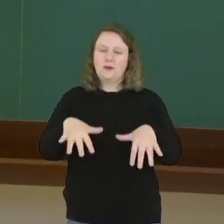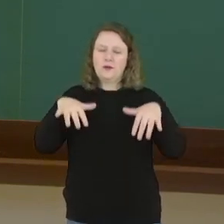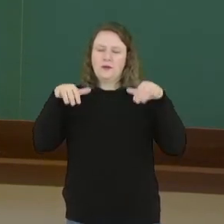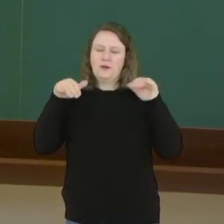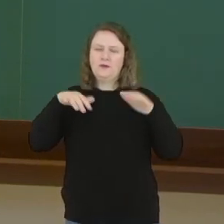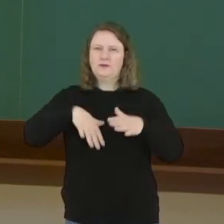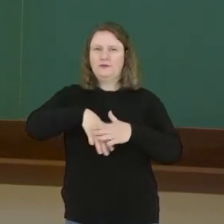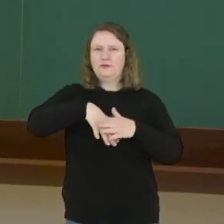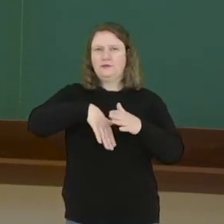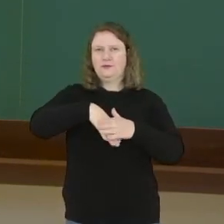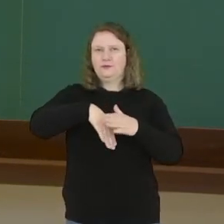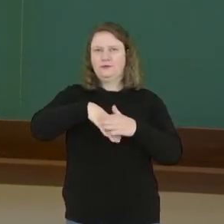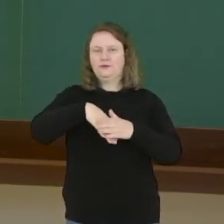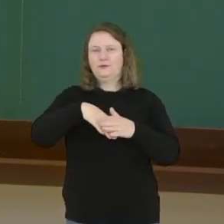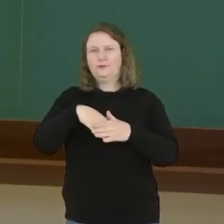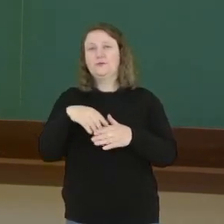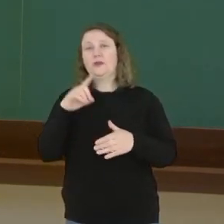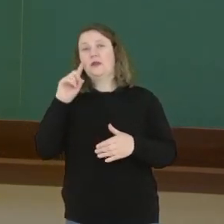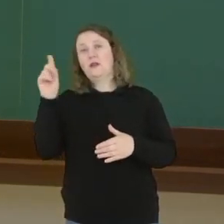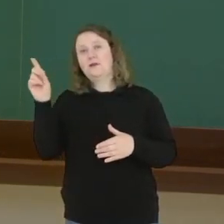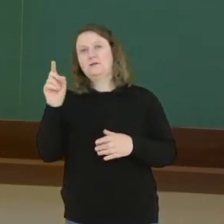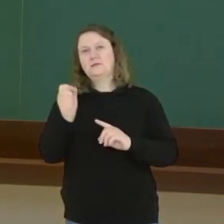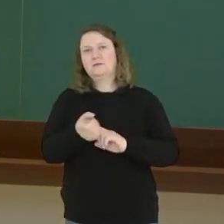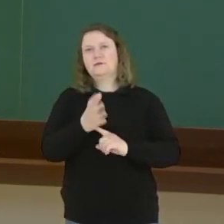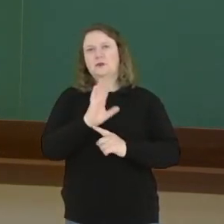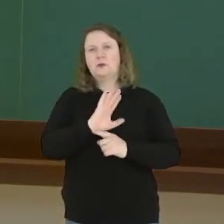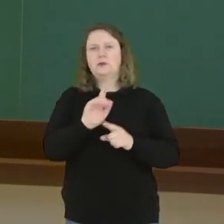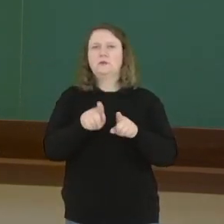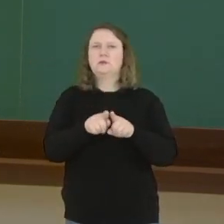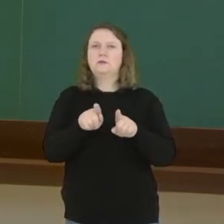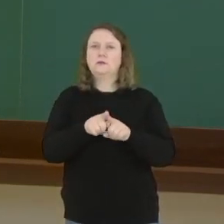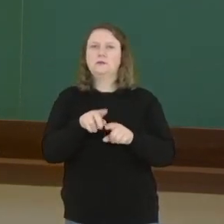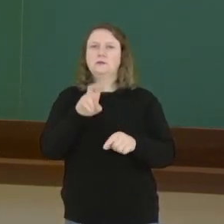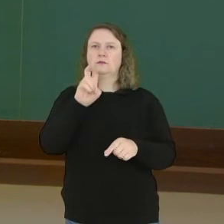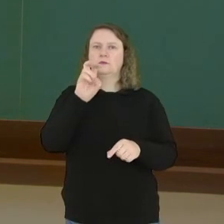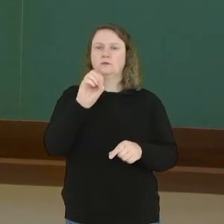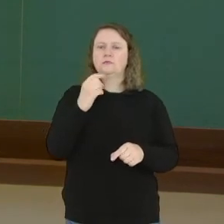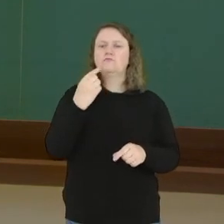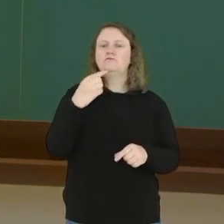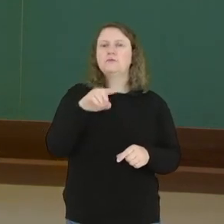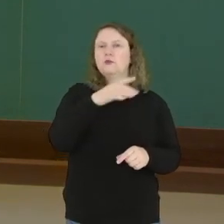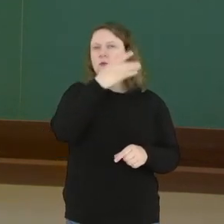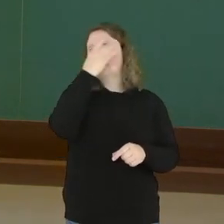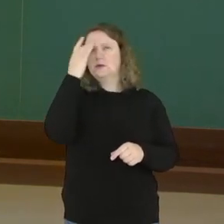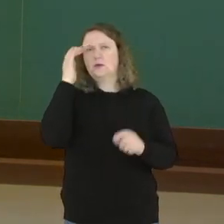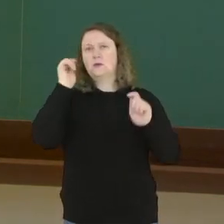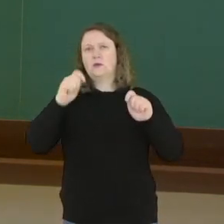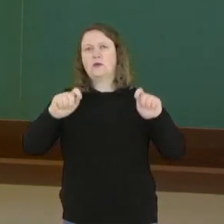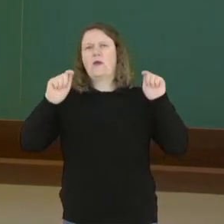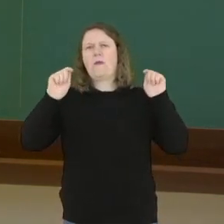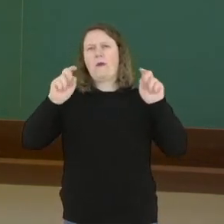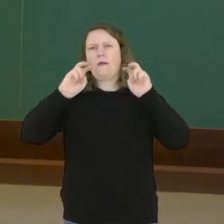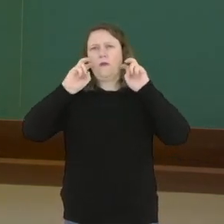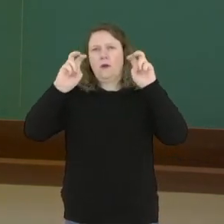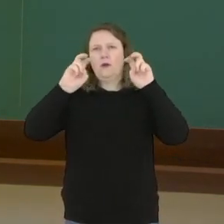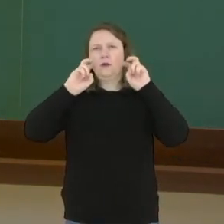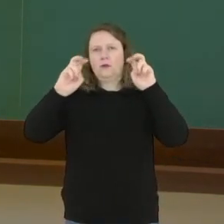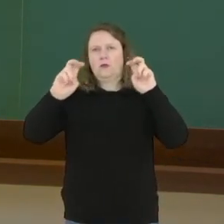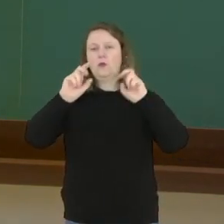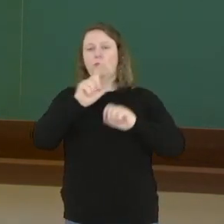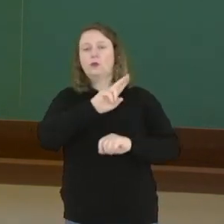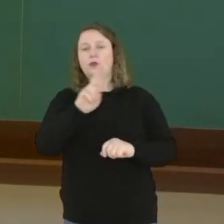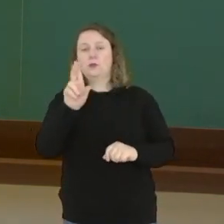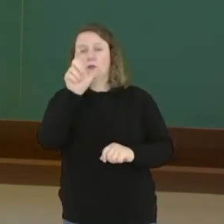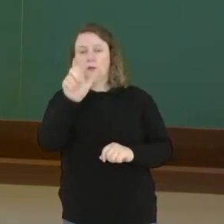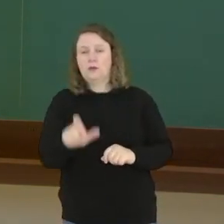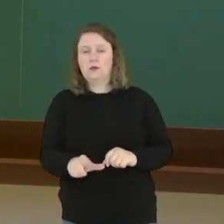o anfiteatro Flaviano, 50 mil romanos gritando o nome do gladiador e